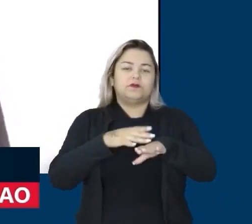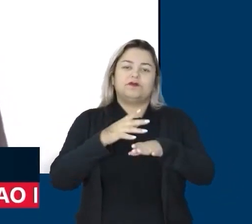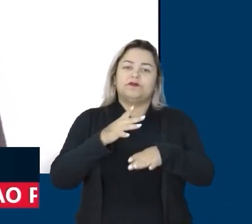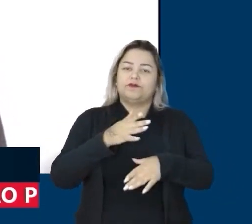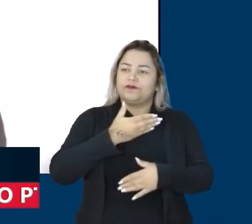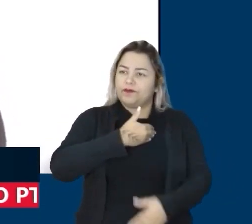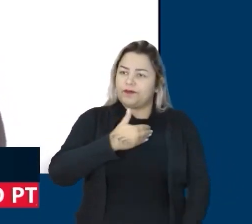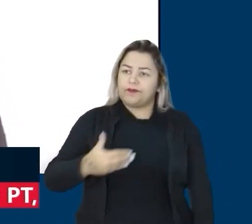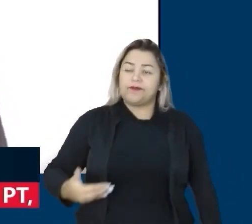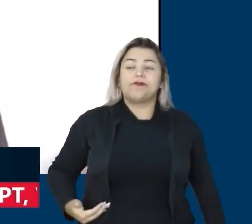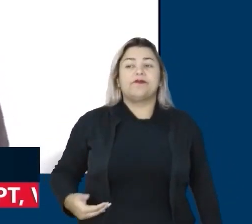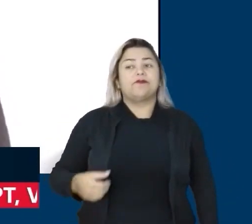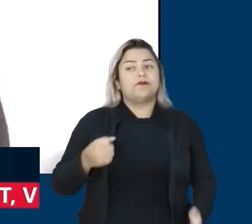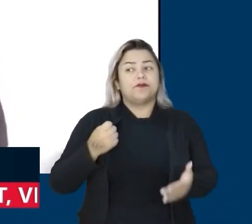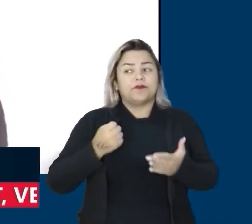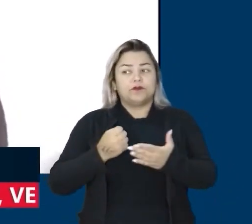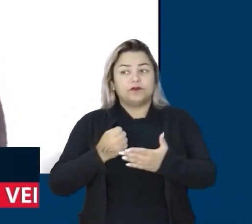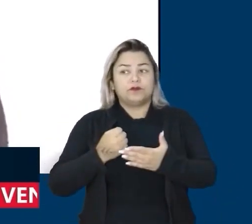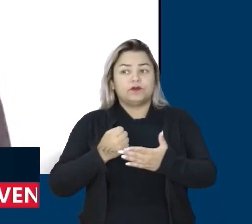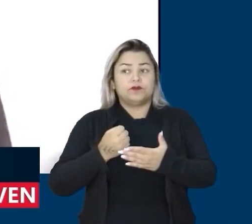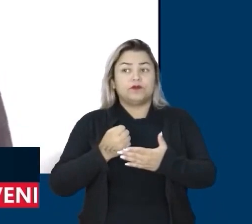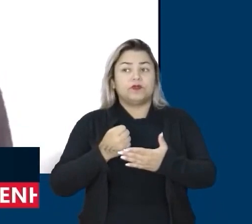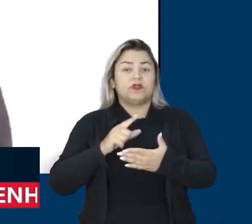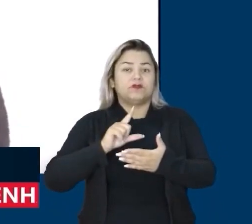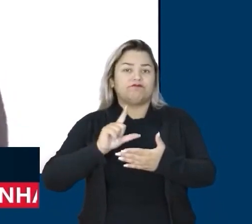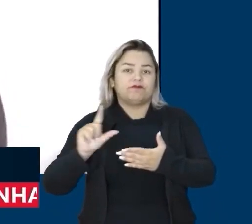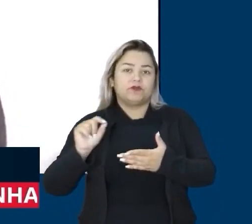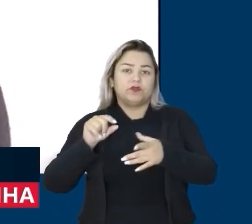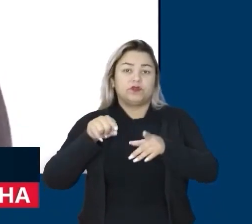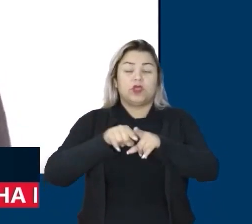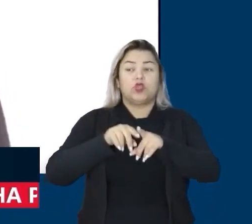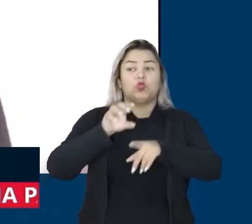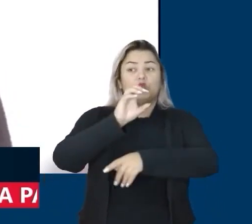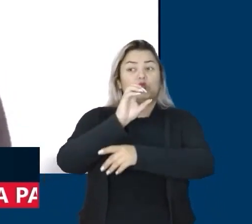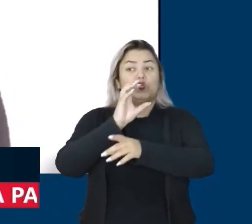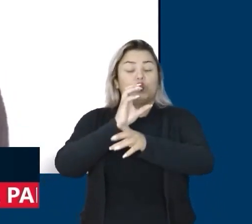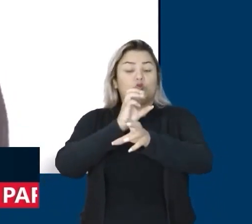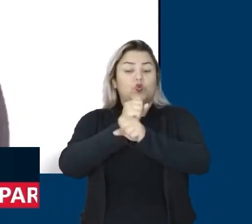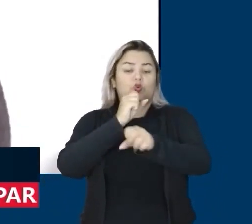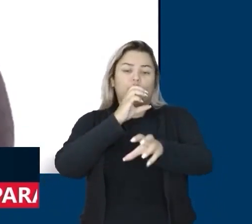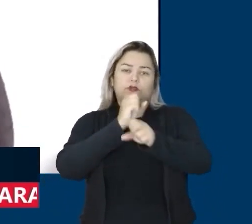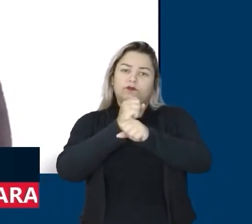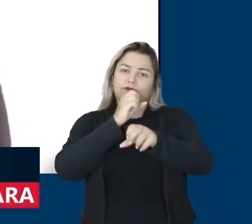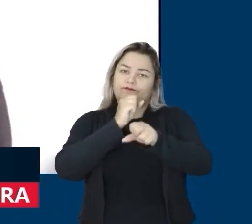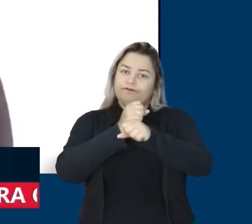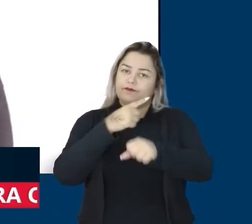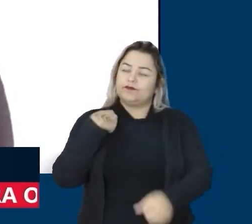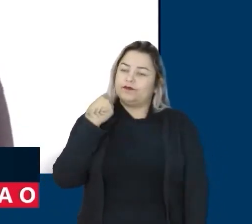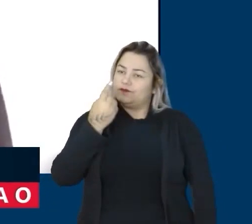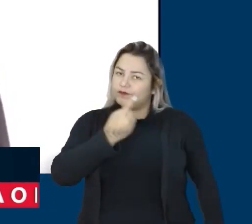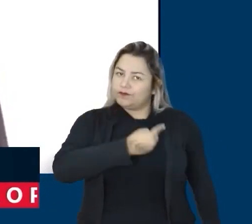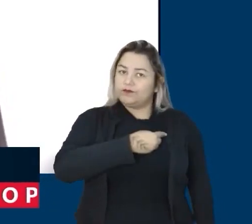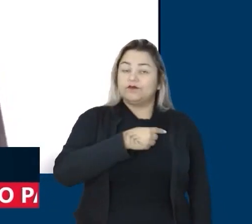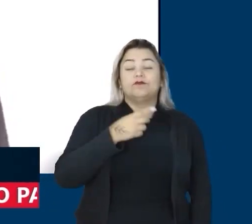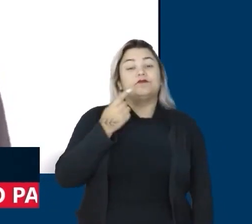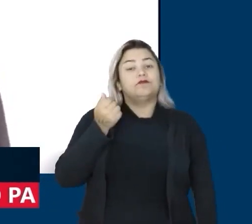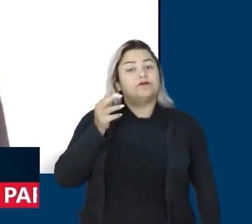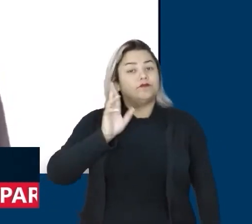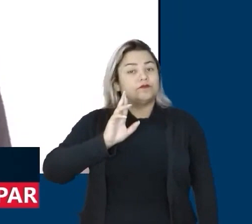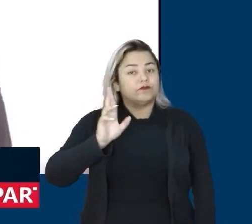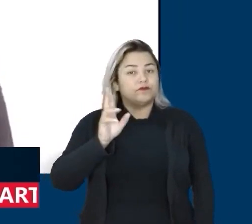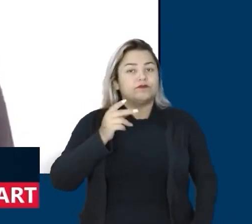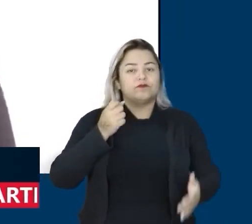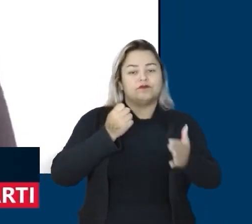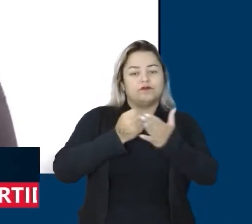gasta. E de onde sai esse gasto? Ele sai do orçamento, ele sai, do nosso dinheiro, do que a gente está pagando